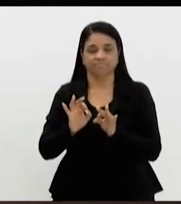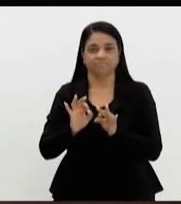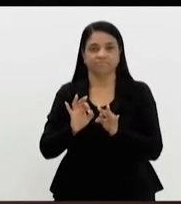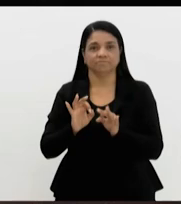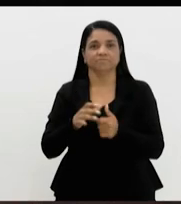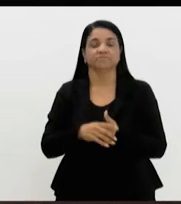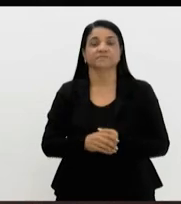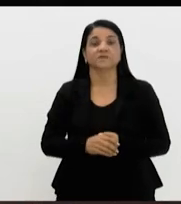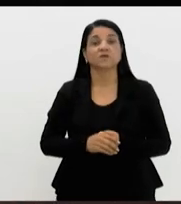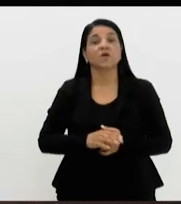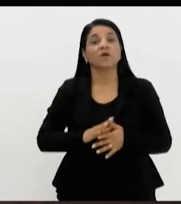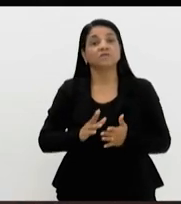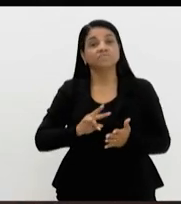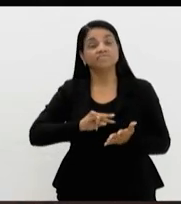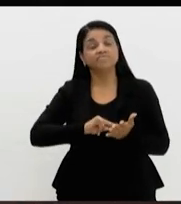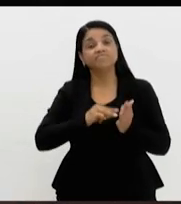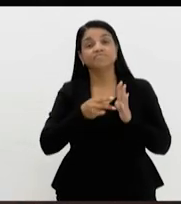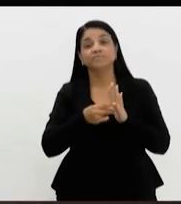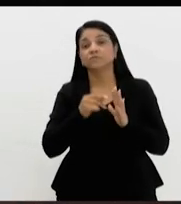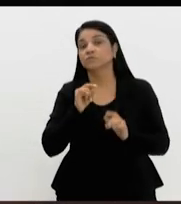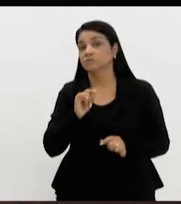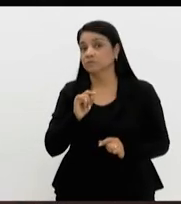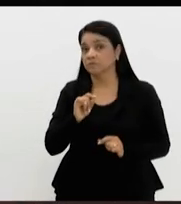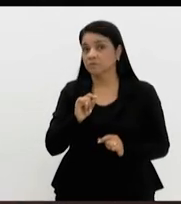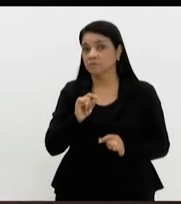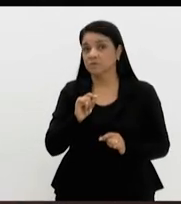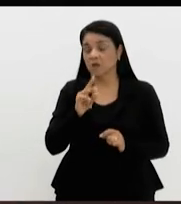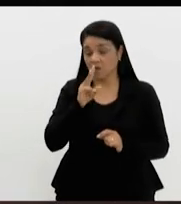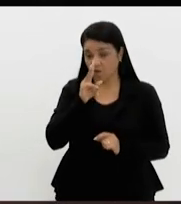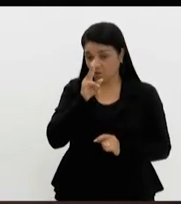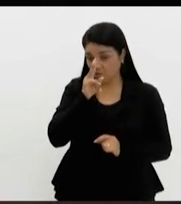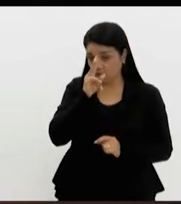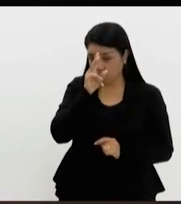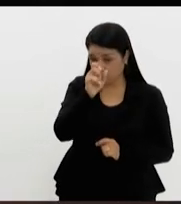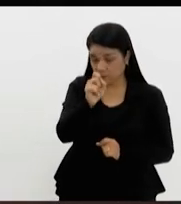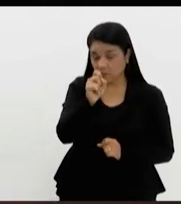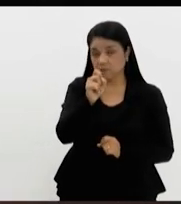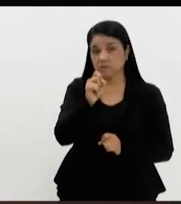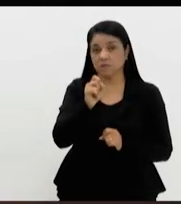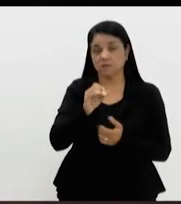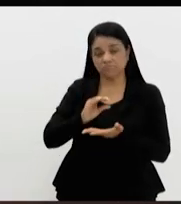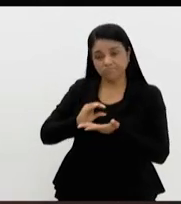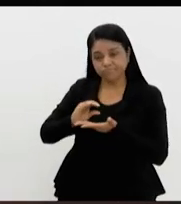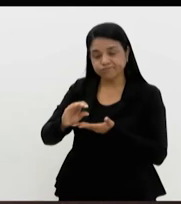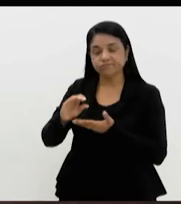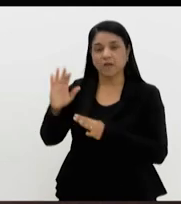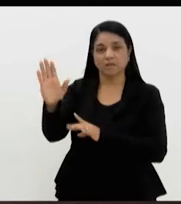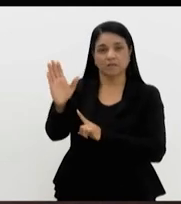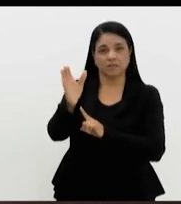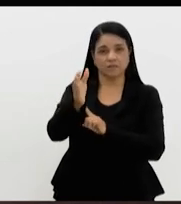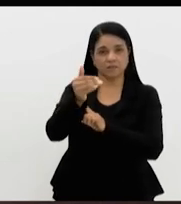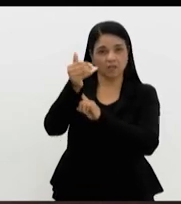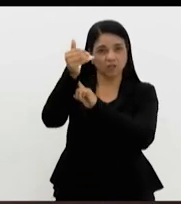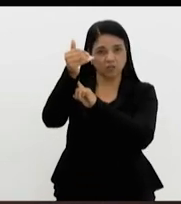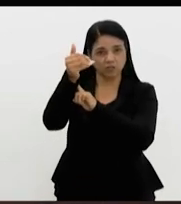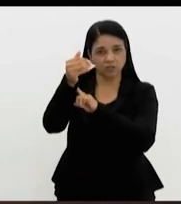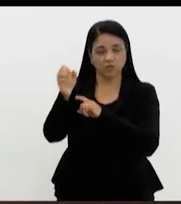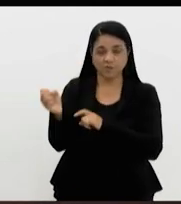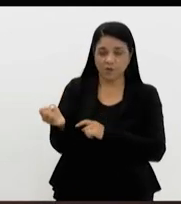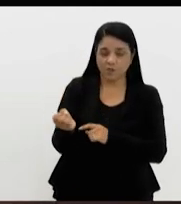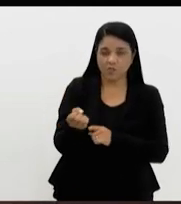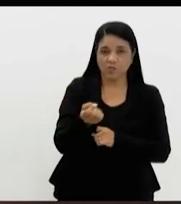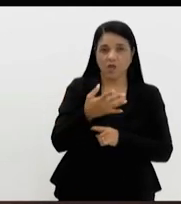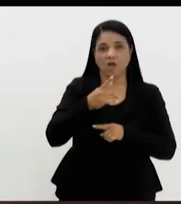seja, a gente está falando em fortalecer soluções tecnológicas e inovadoras para novas matrizes